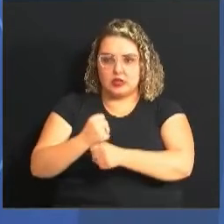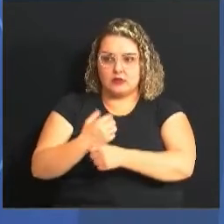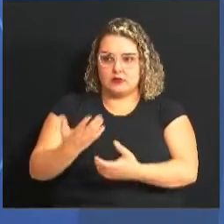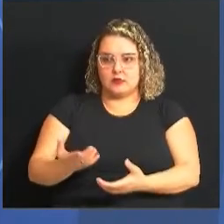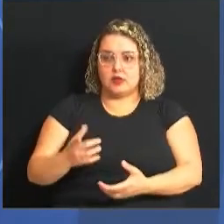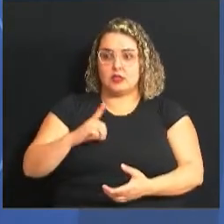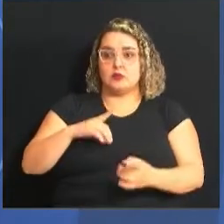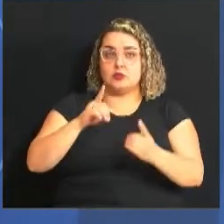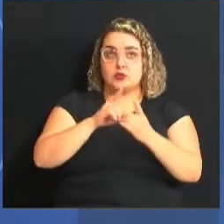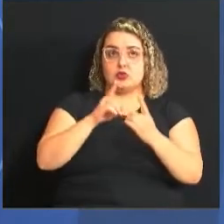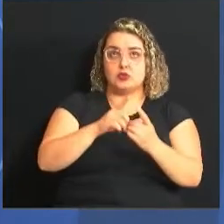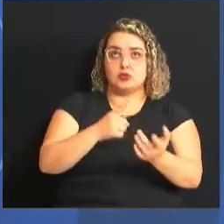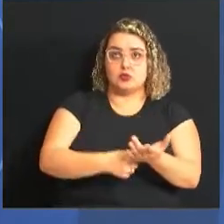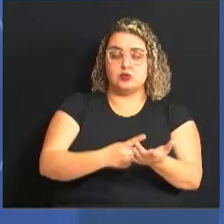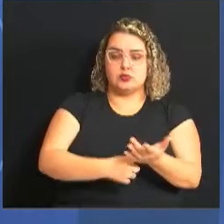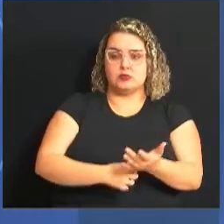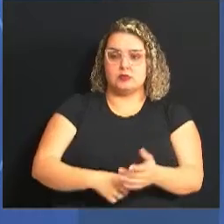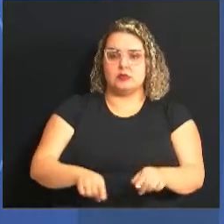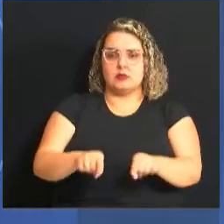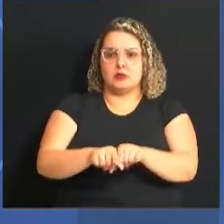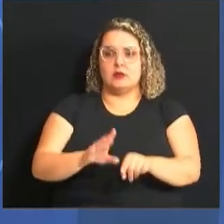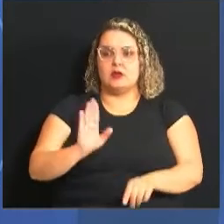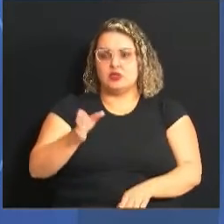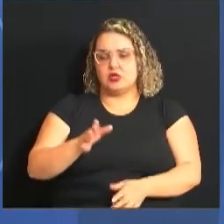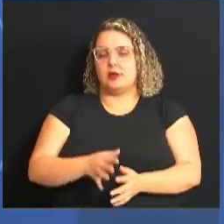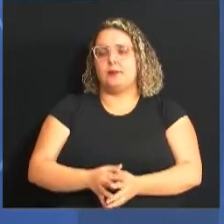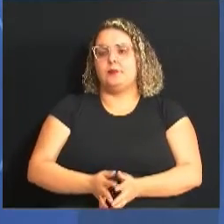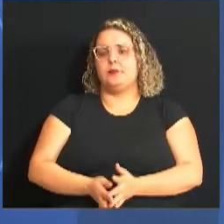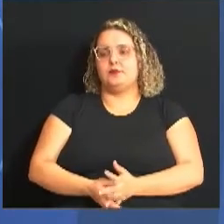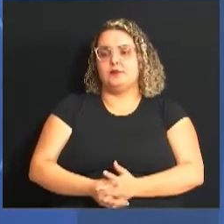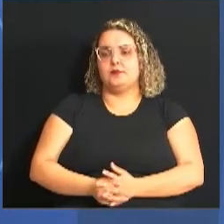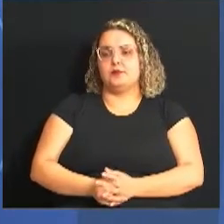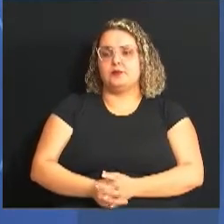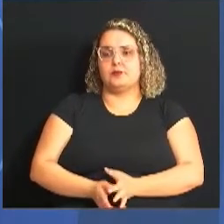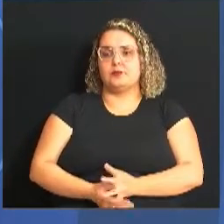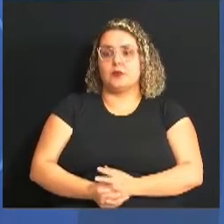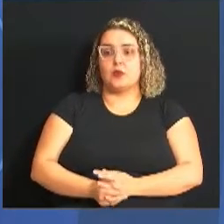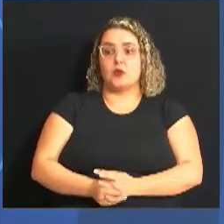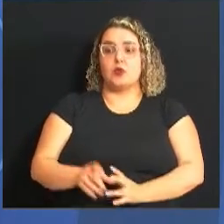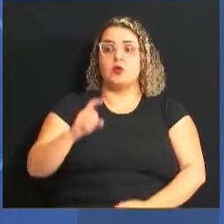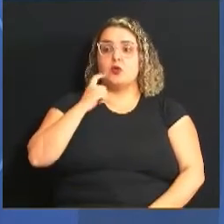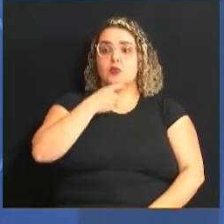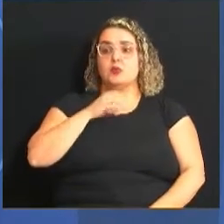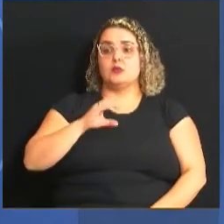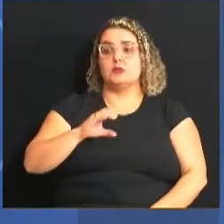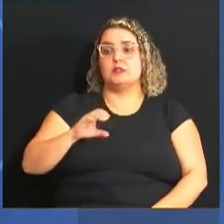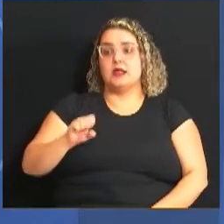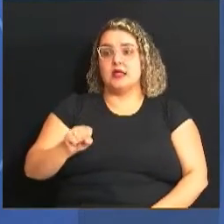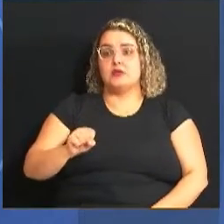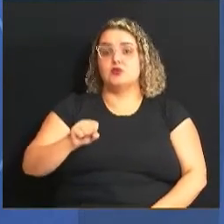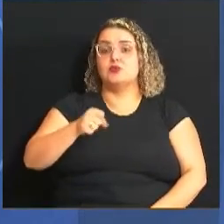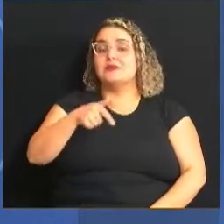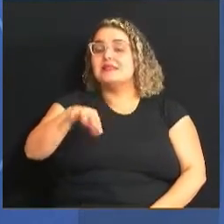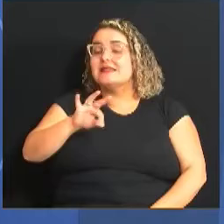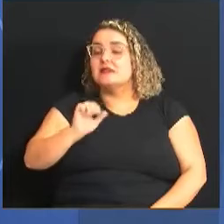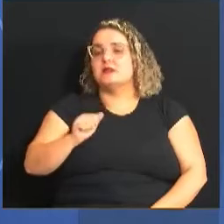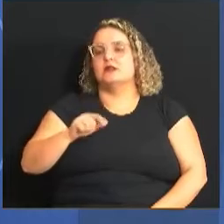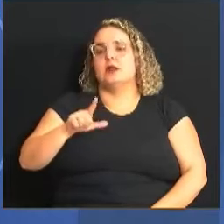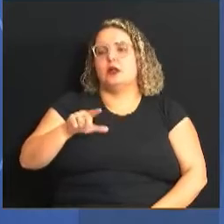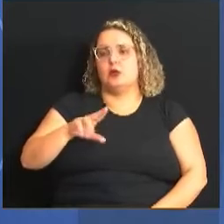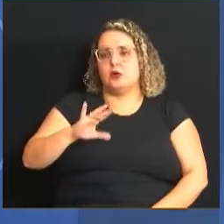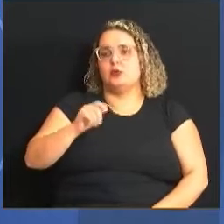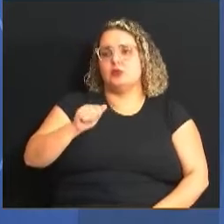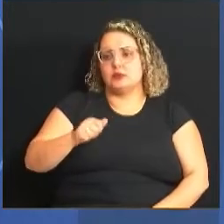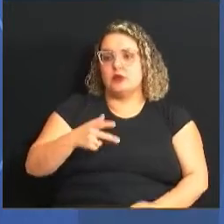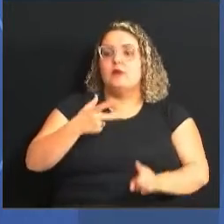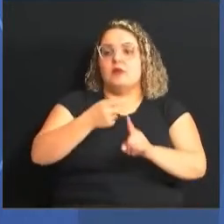consultas, que também já foram agendadas, o atendimento odontológico no CS do Santa Lúcia, a vacinação, inclusive